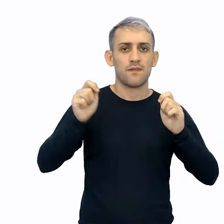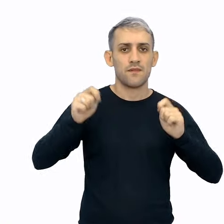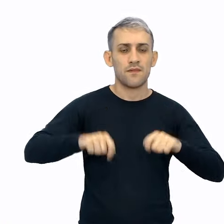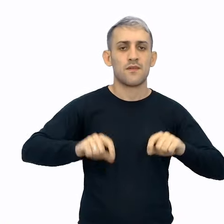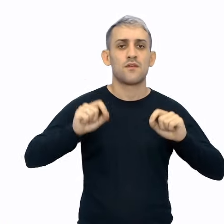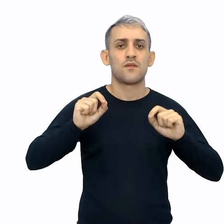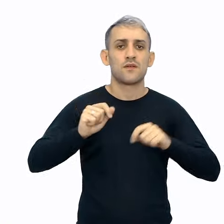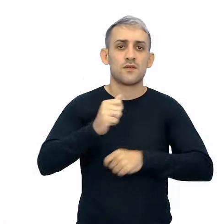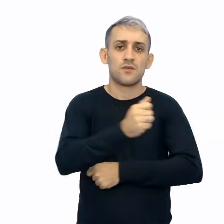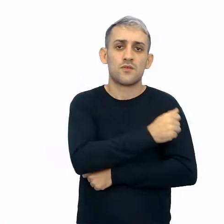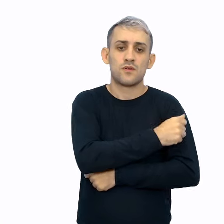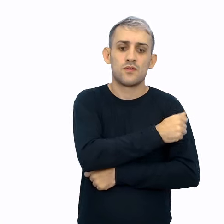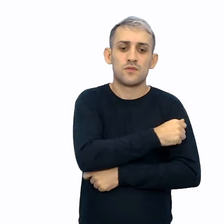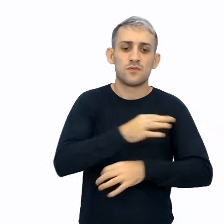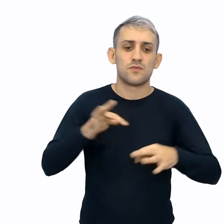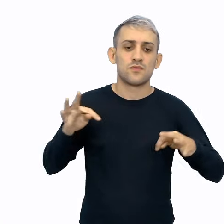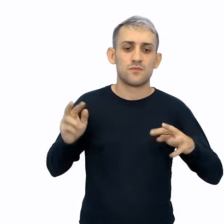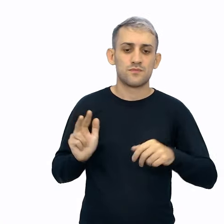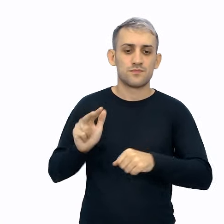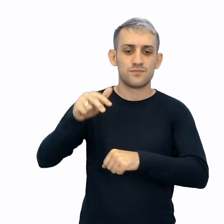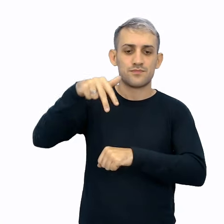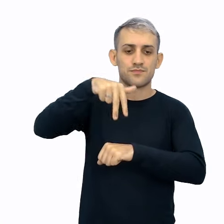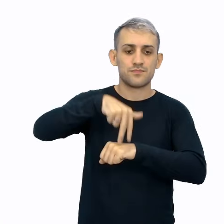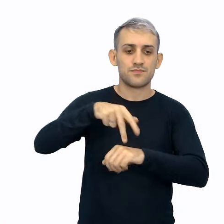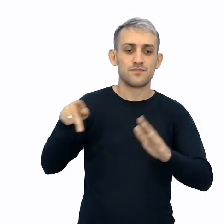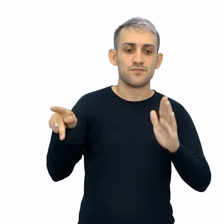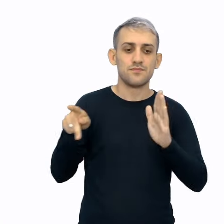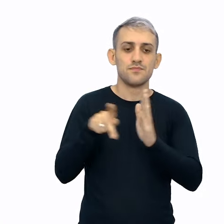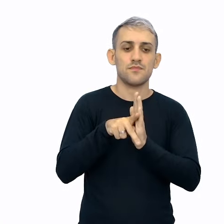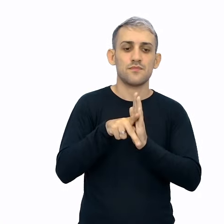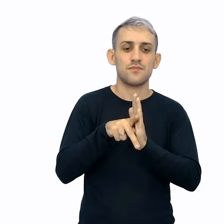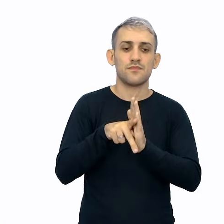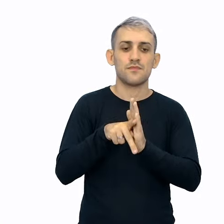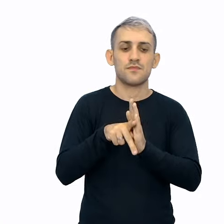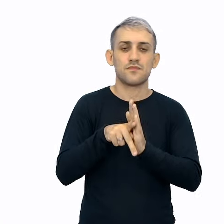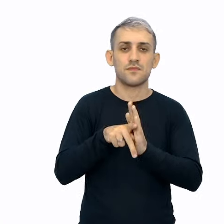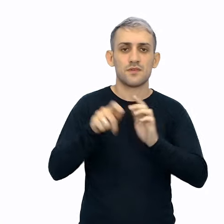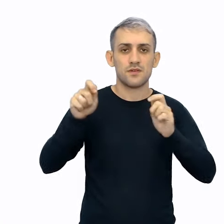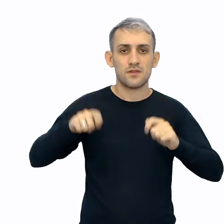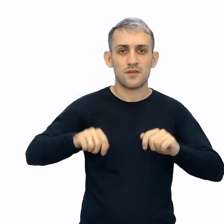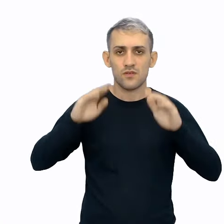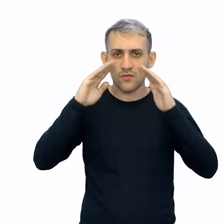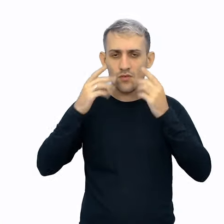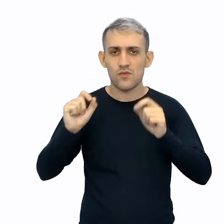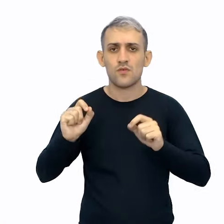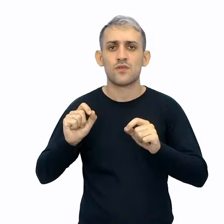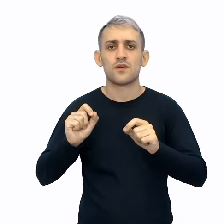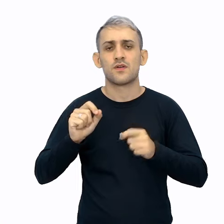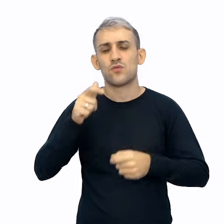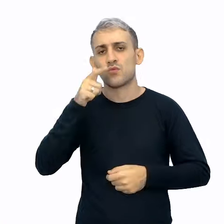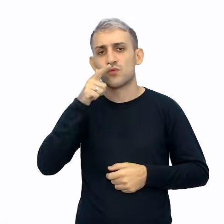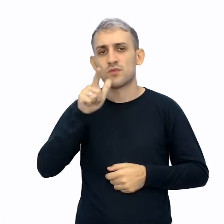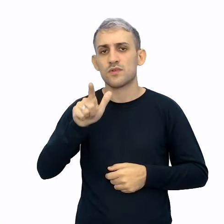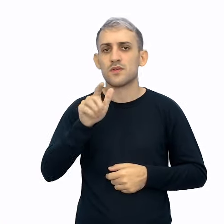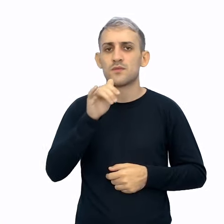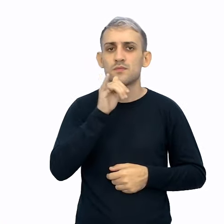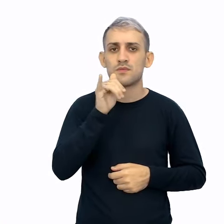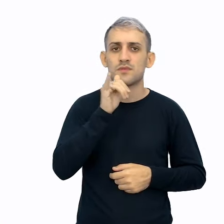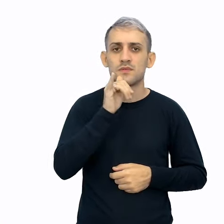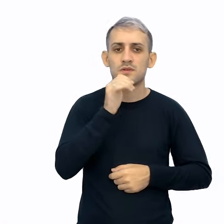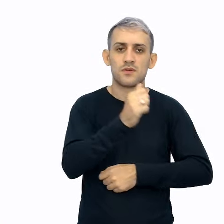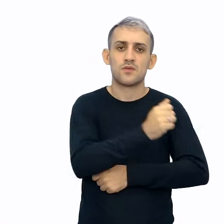colocar os estudantes como protagonistas de seus textos e pesquisas com a finalidade de propiciar para